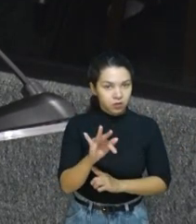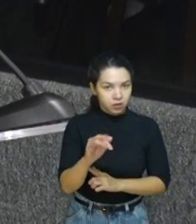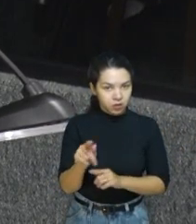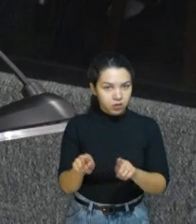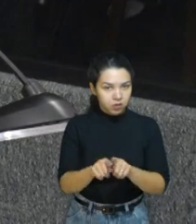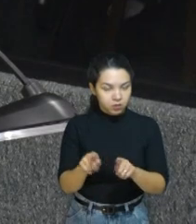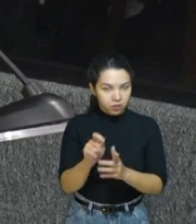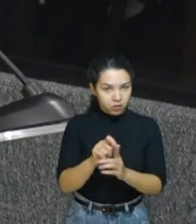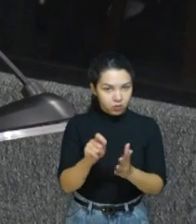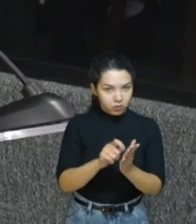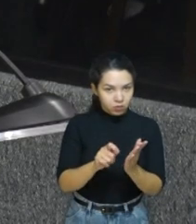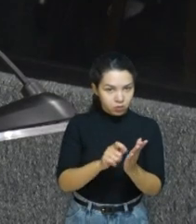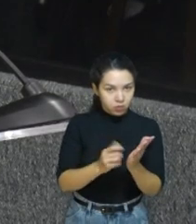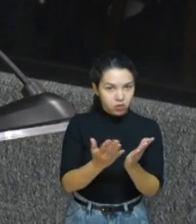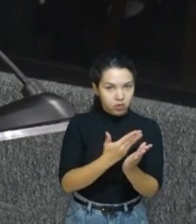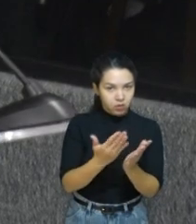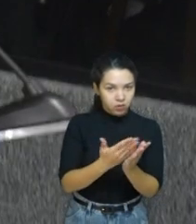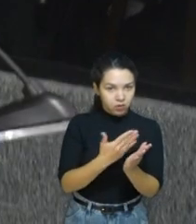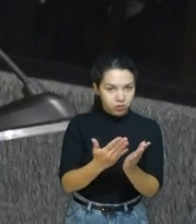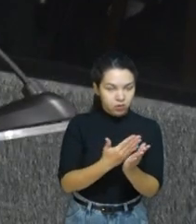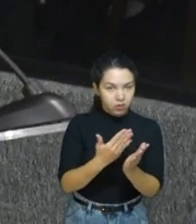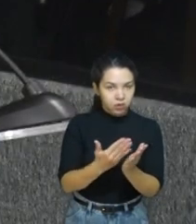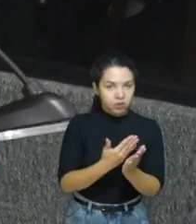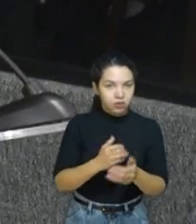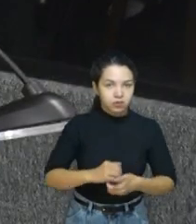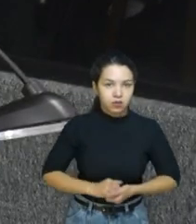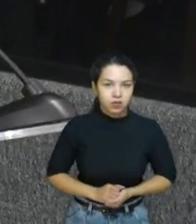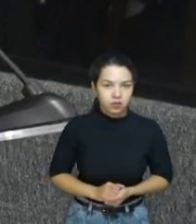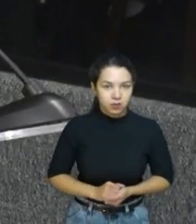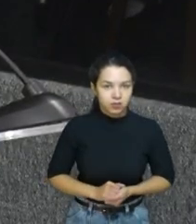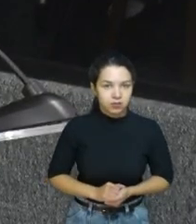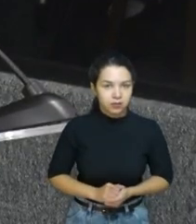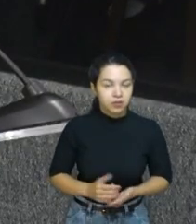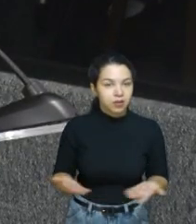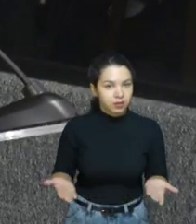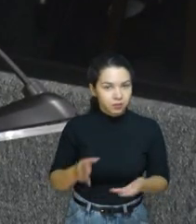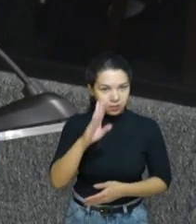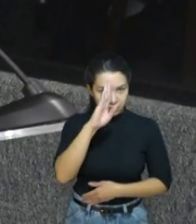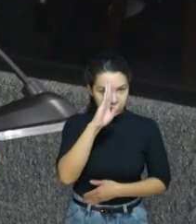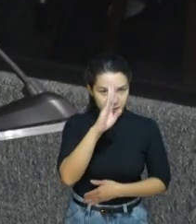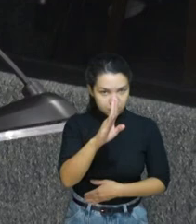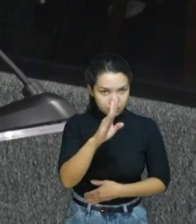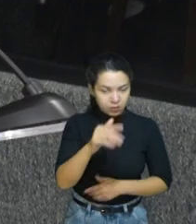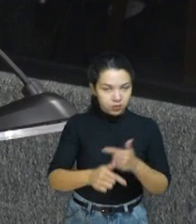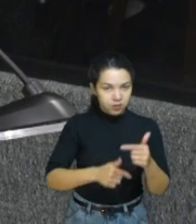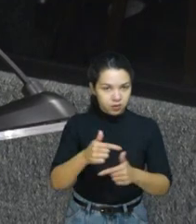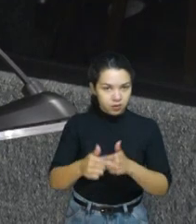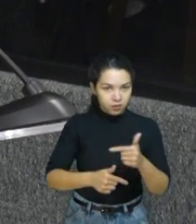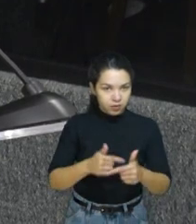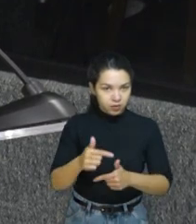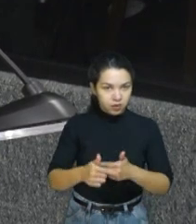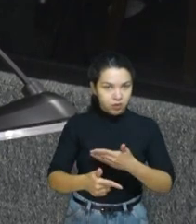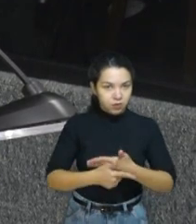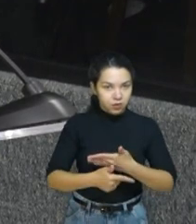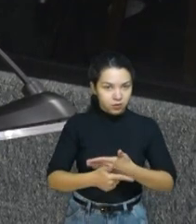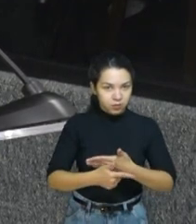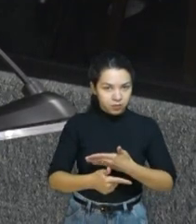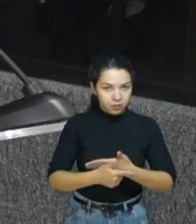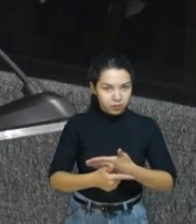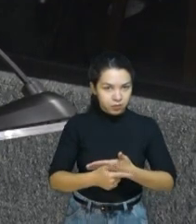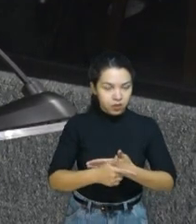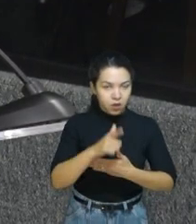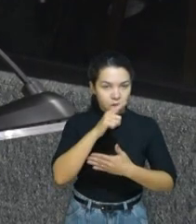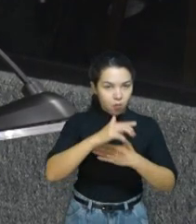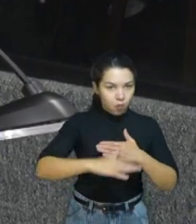do grupo Nature Communication Earth Environment. E tem como principal área de atuação o papel da